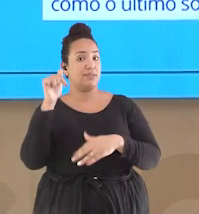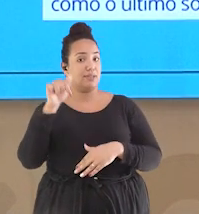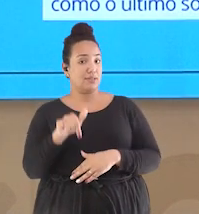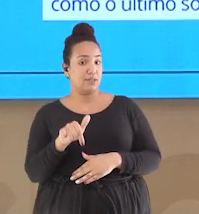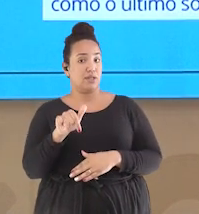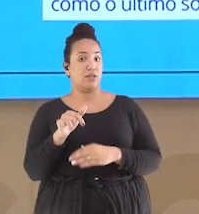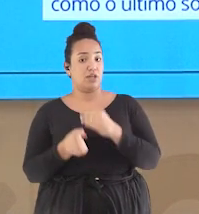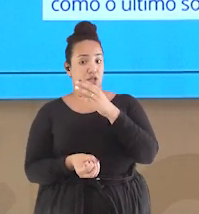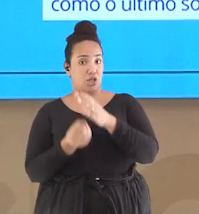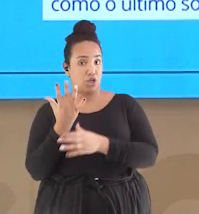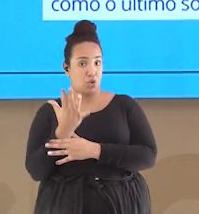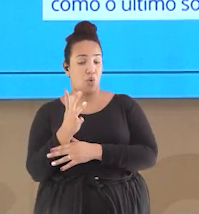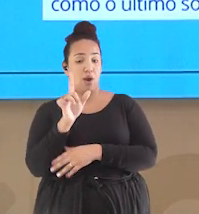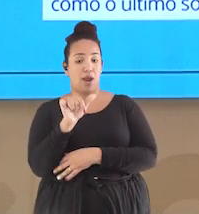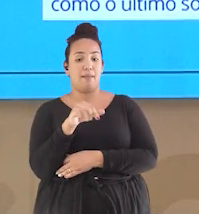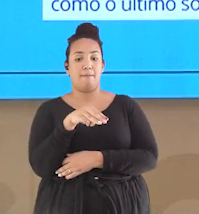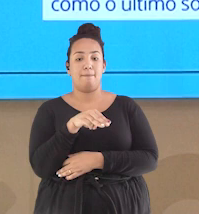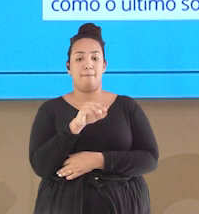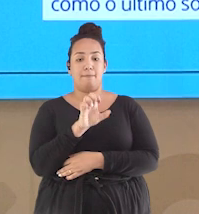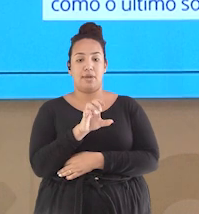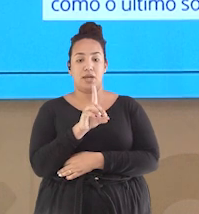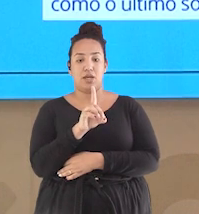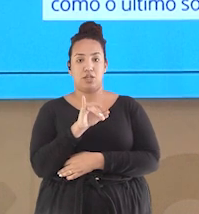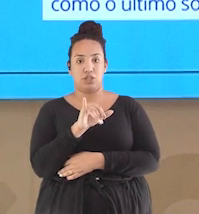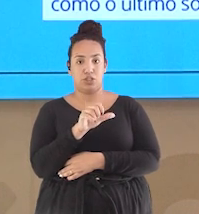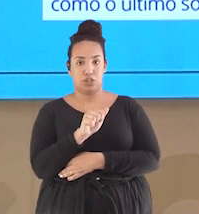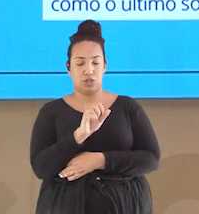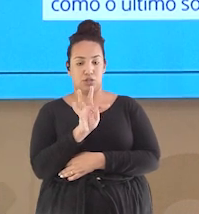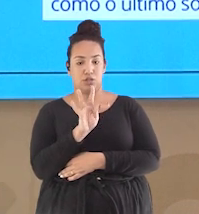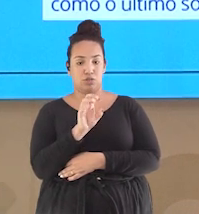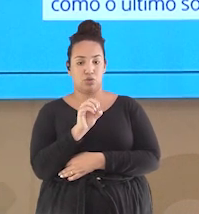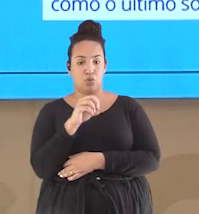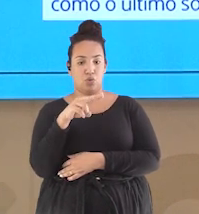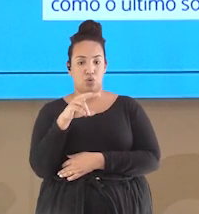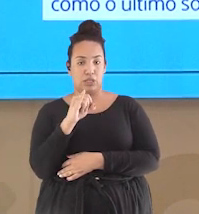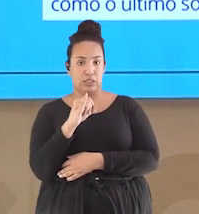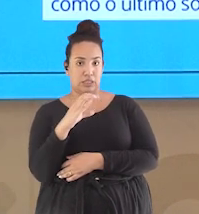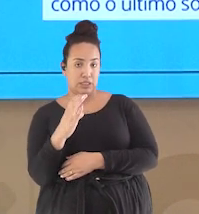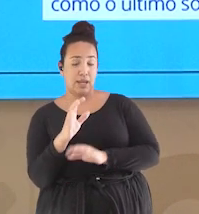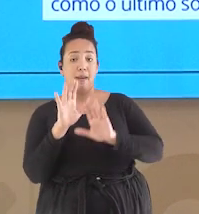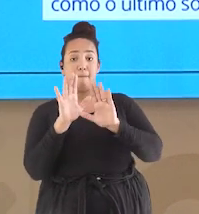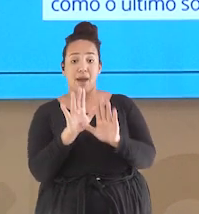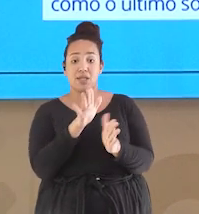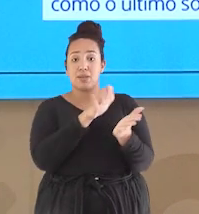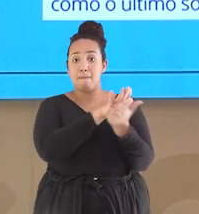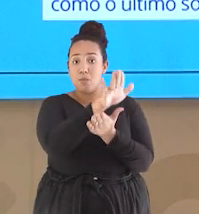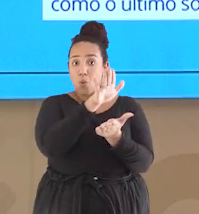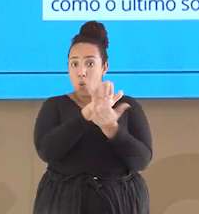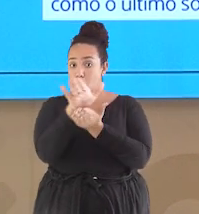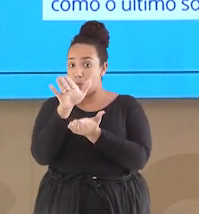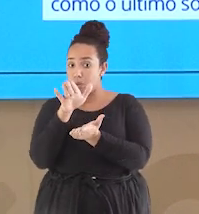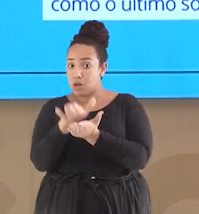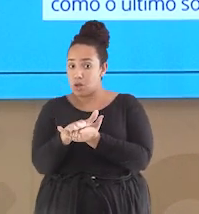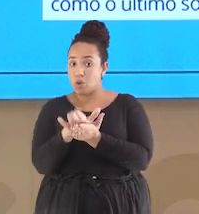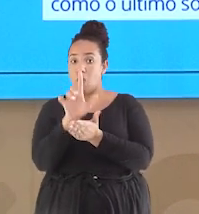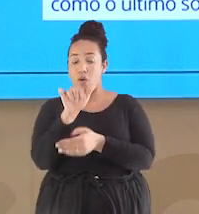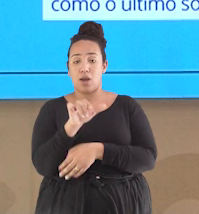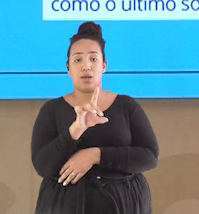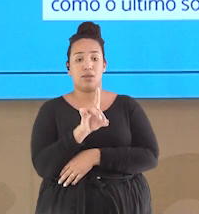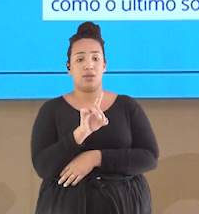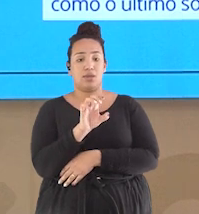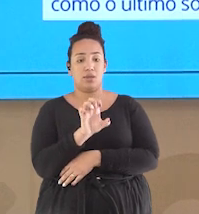criar o jogo foi a Mediatonic, mas quem publicou, ou seja, quem lançou o jogo no mercado, foi